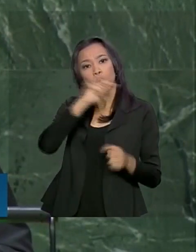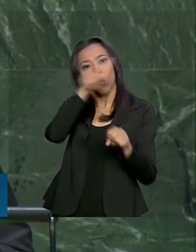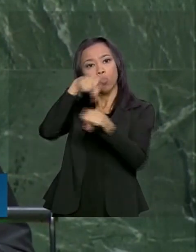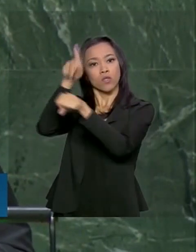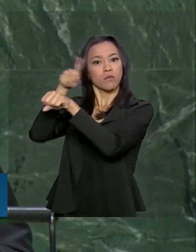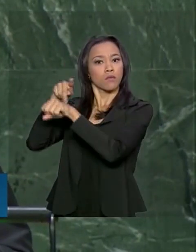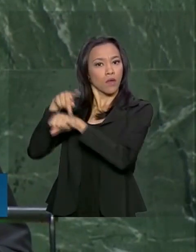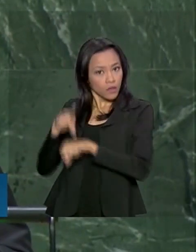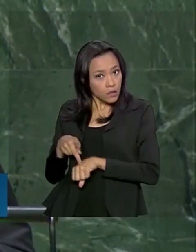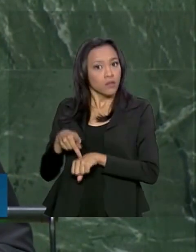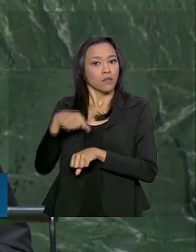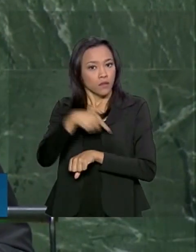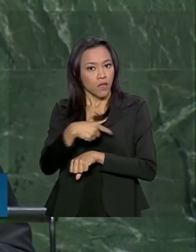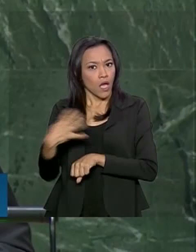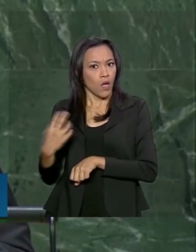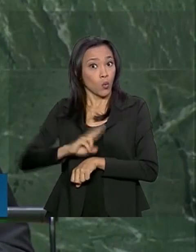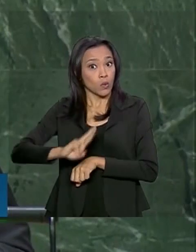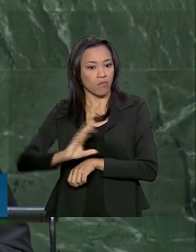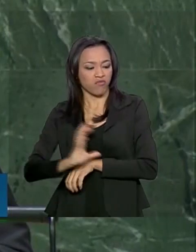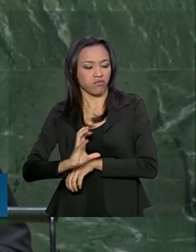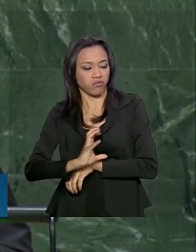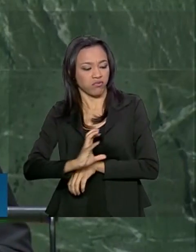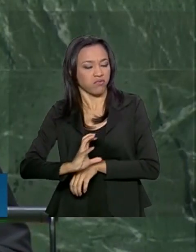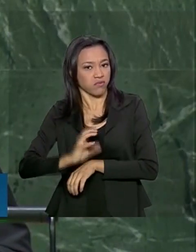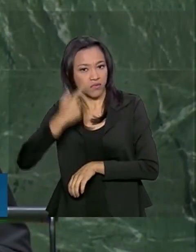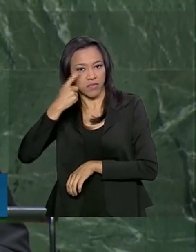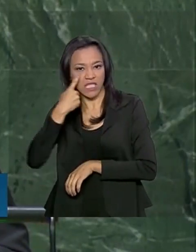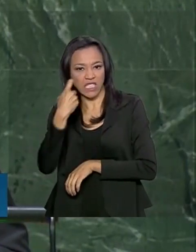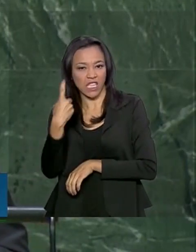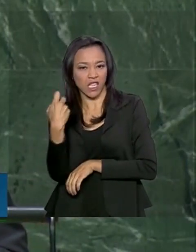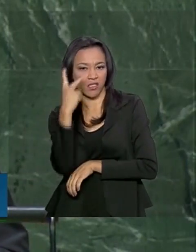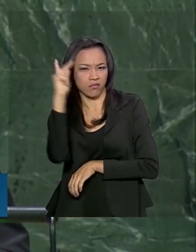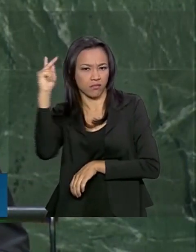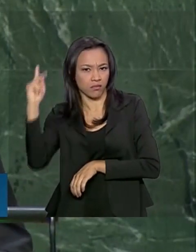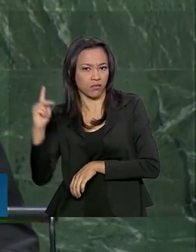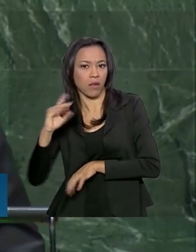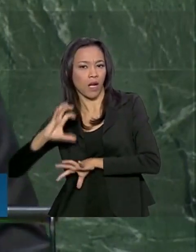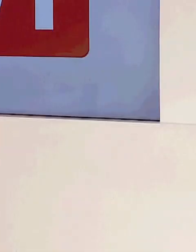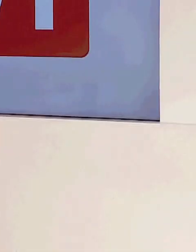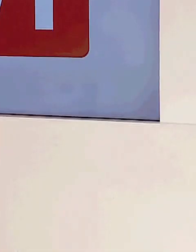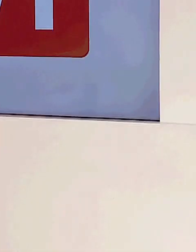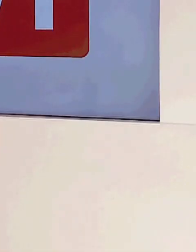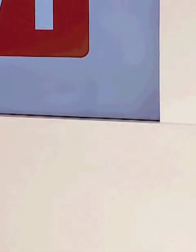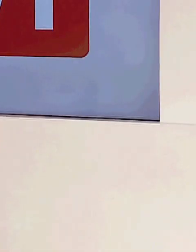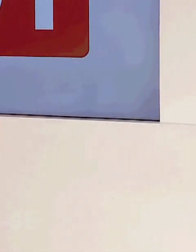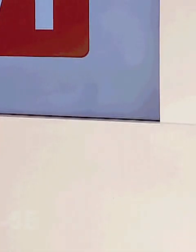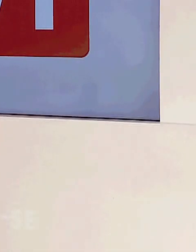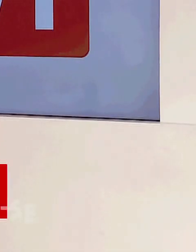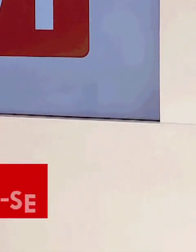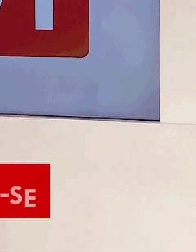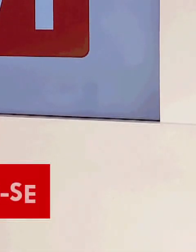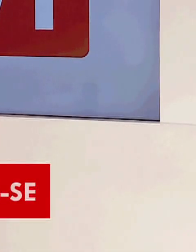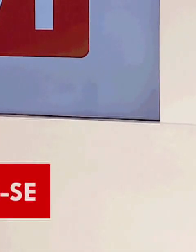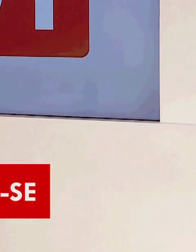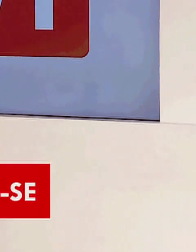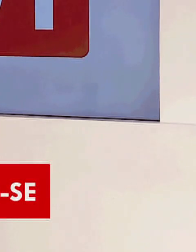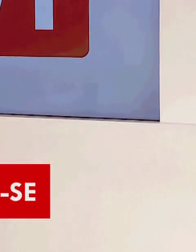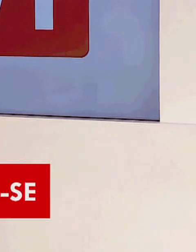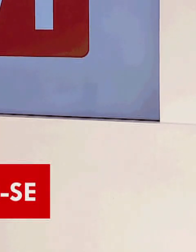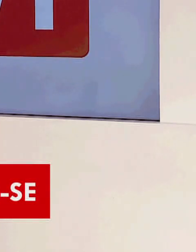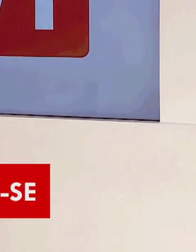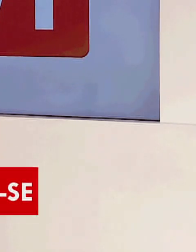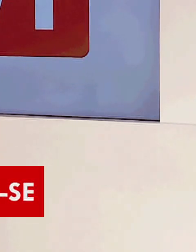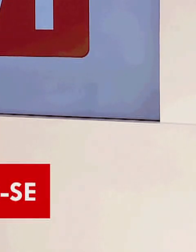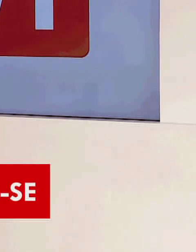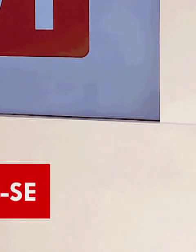guerra informacional para avançar seus interesses na Amazônia. Gente, bora fortalecer a TVT?